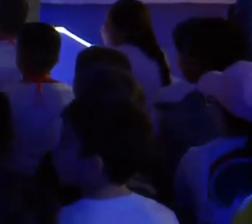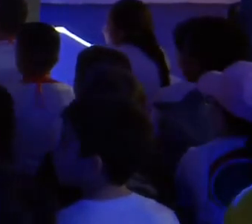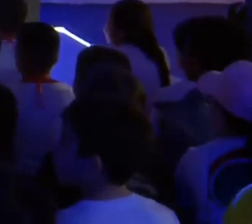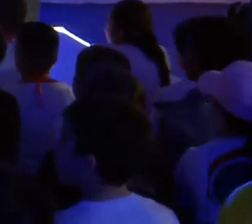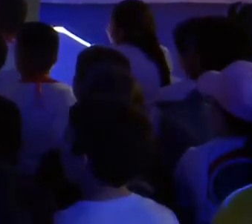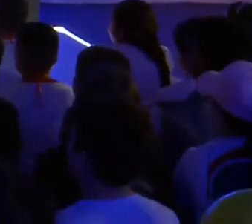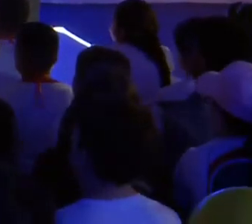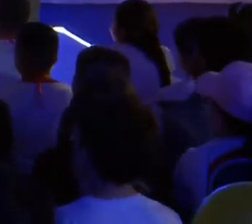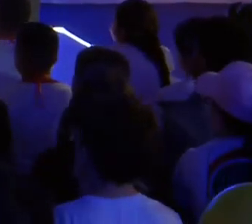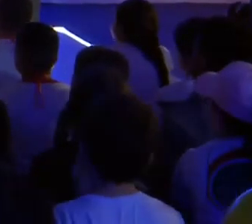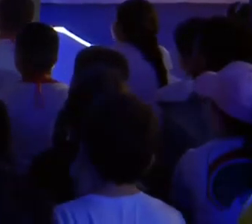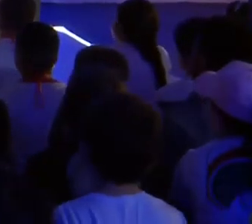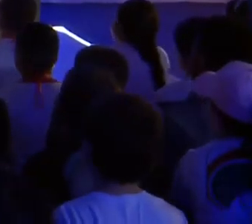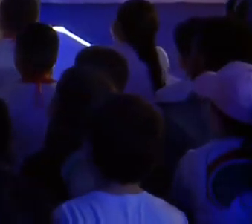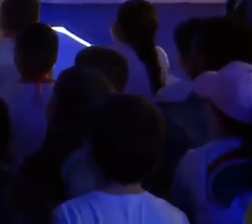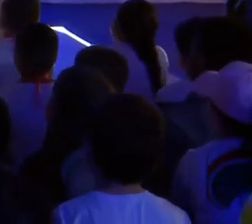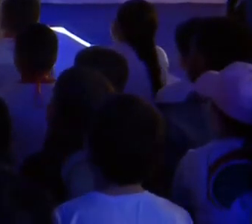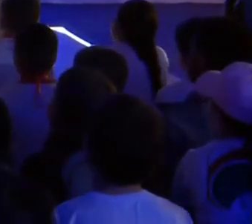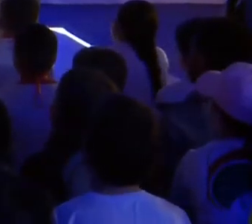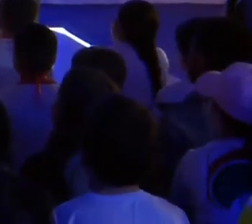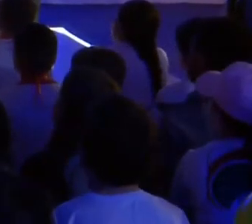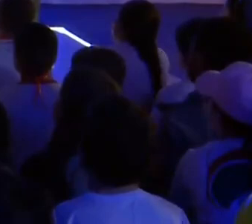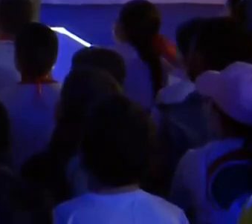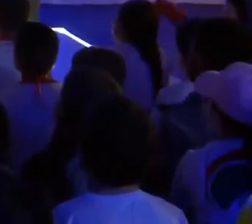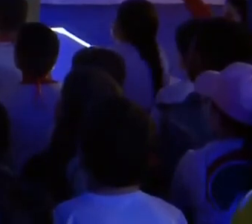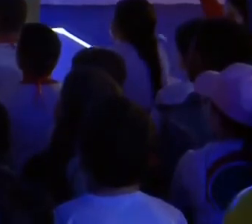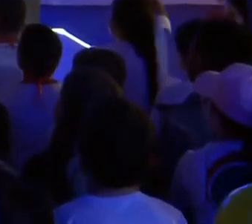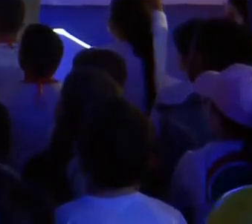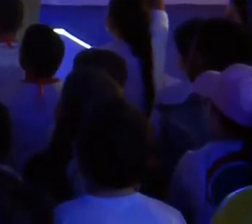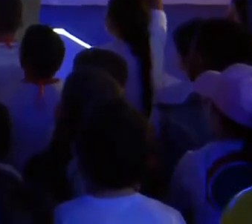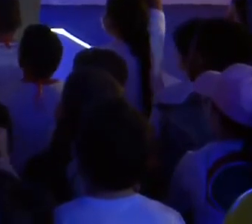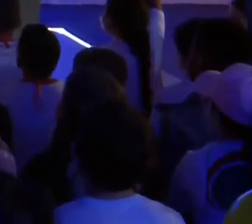desculpa. Quem conhece aí o Capitão Mergulho? Como é que ele